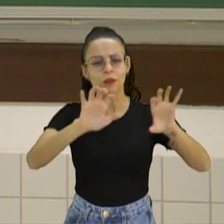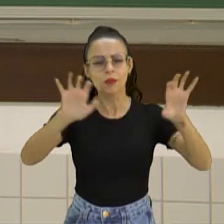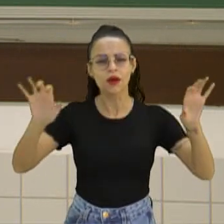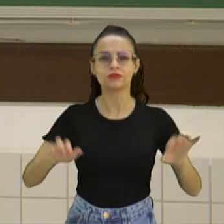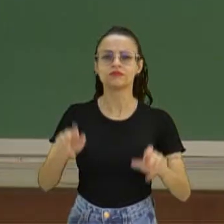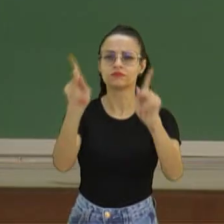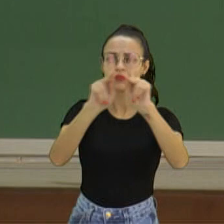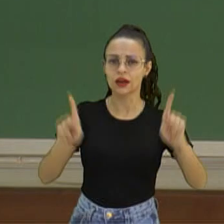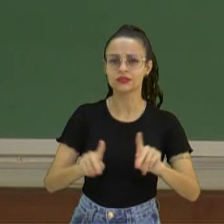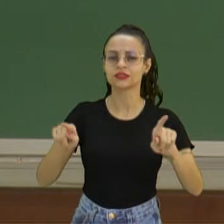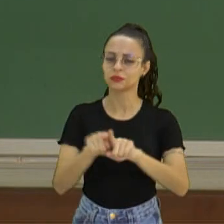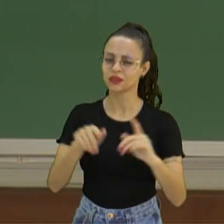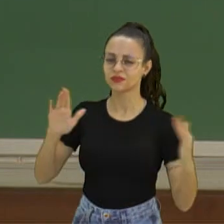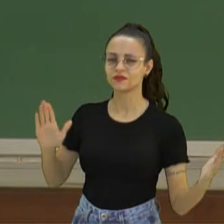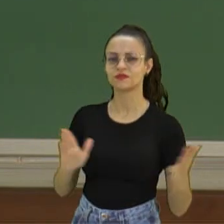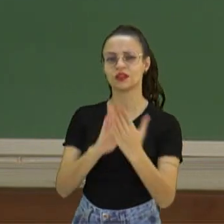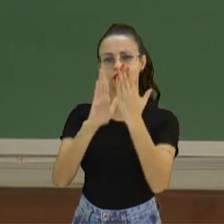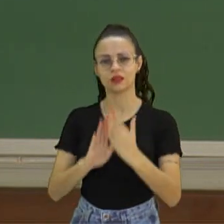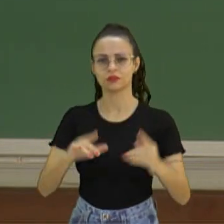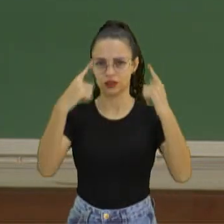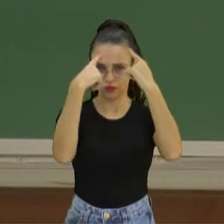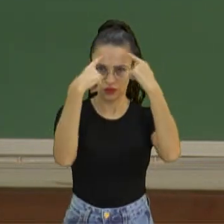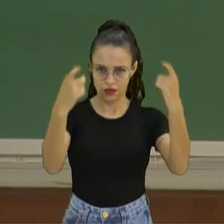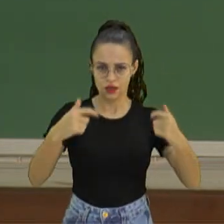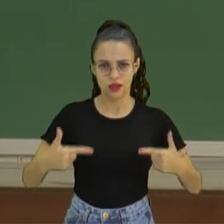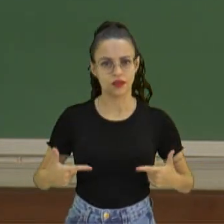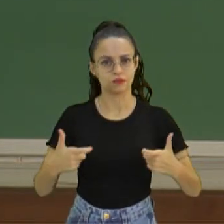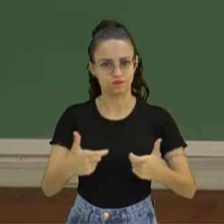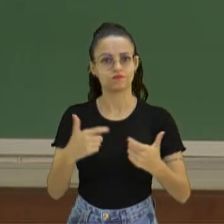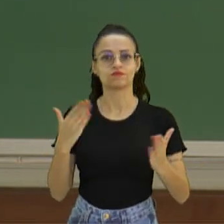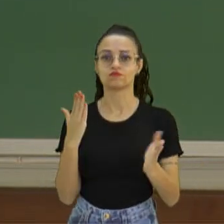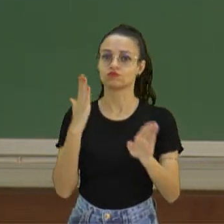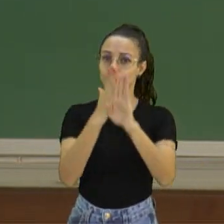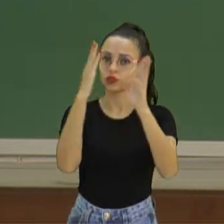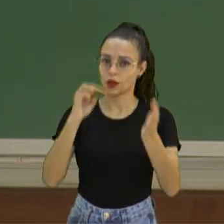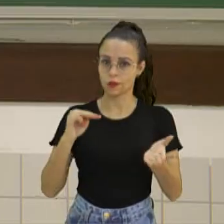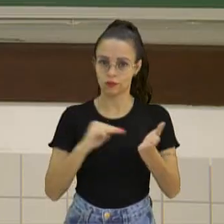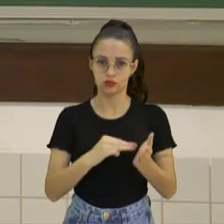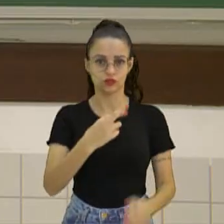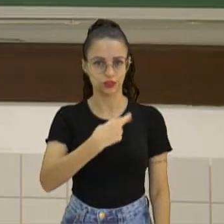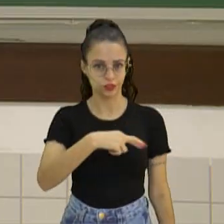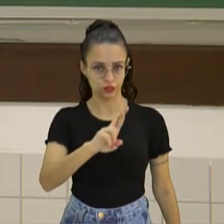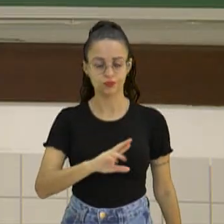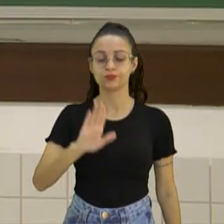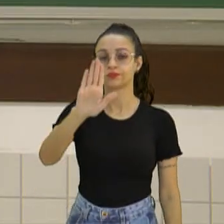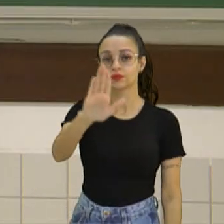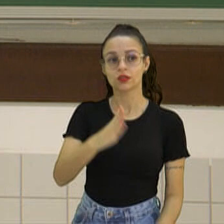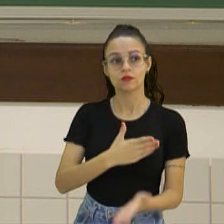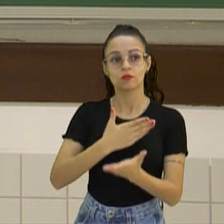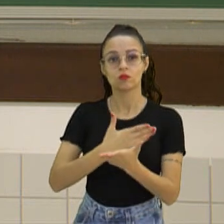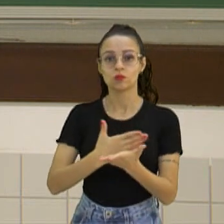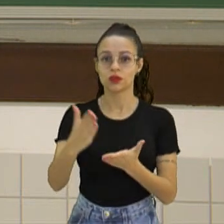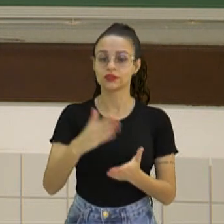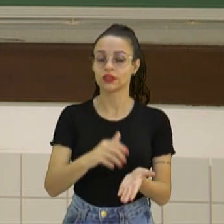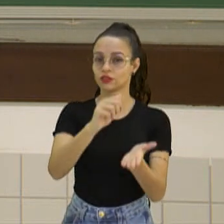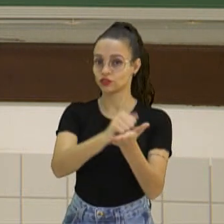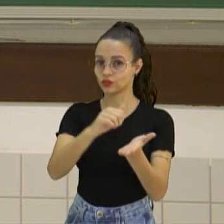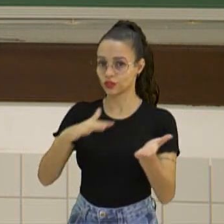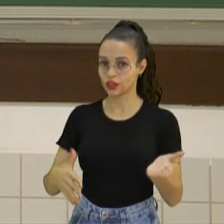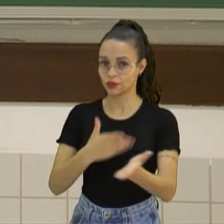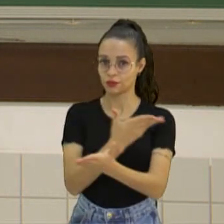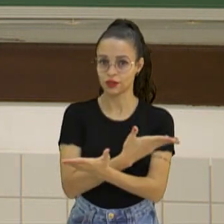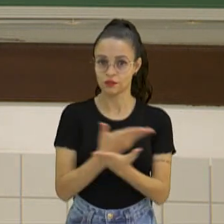às guerras e violências motivadas por religião Ball vamos começar o logo de cara com uma